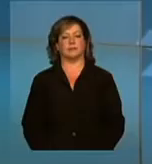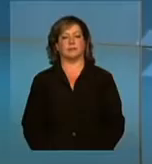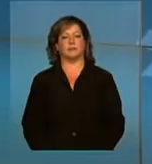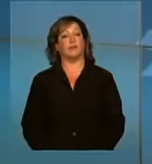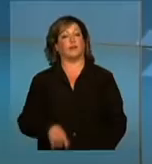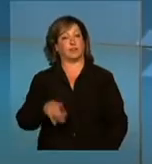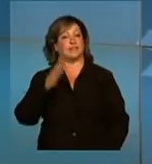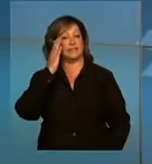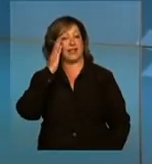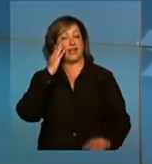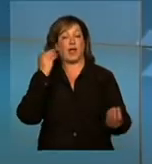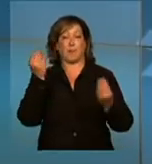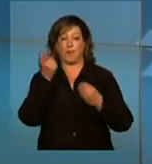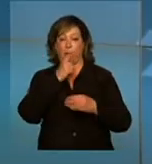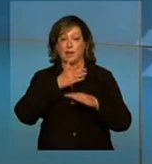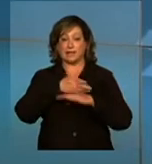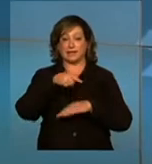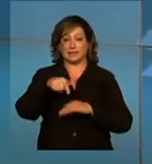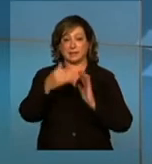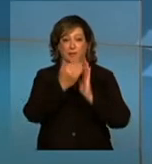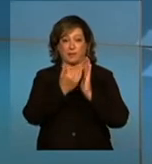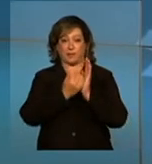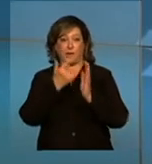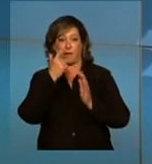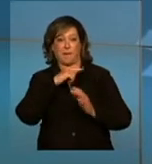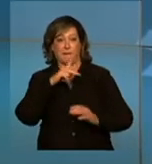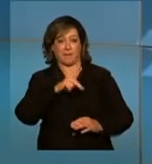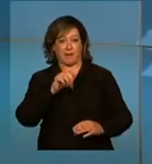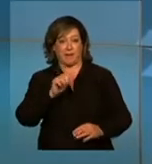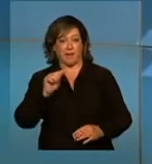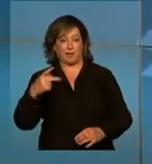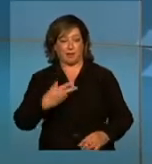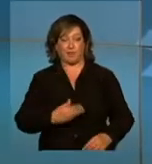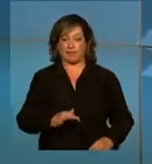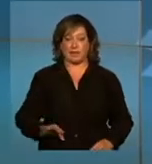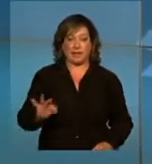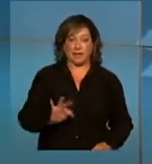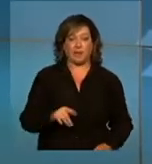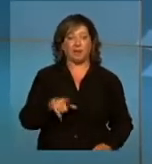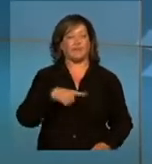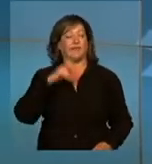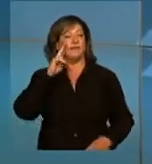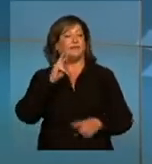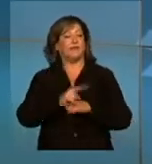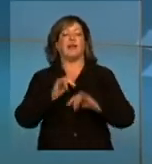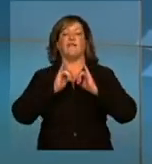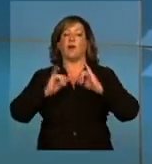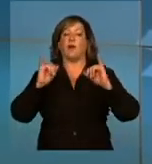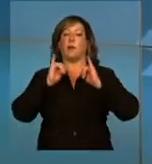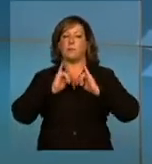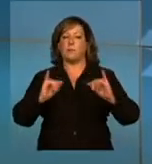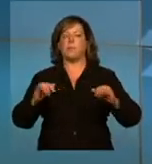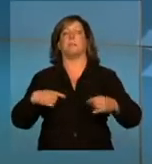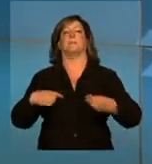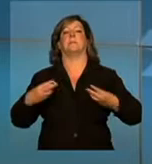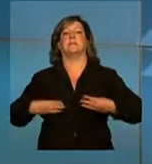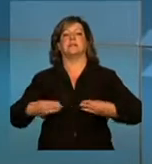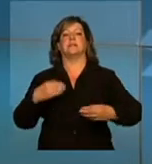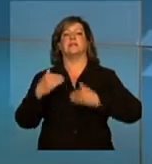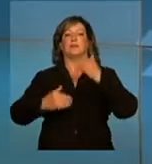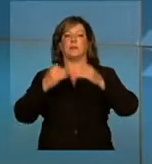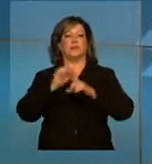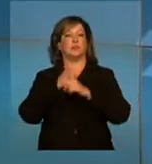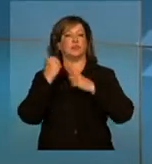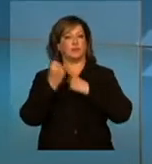E você sabe como ter acesso ao Programa de Aquisição de Alimentos do Governo Federal? Acompanhe as informações do Ministério do